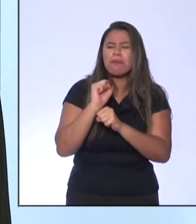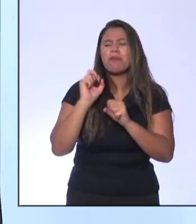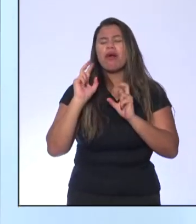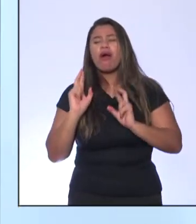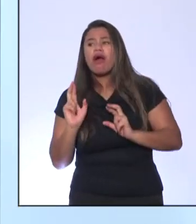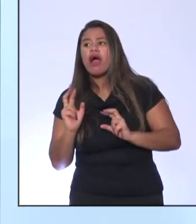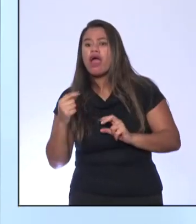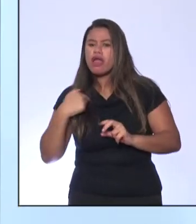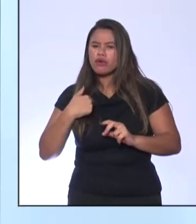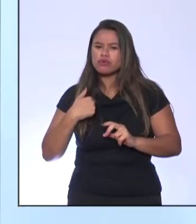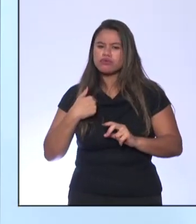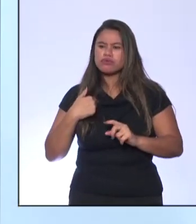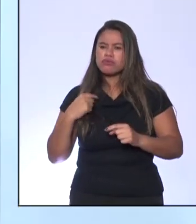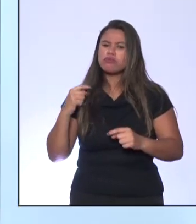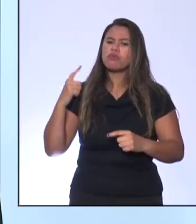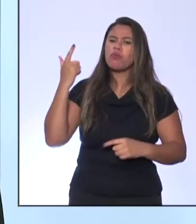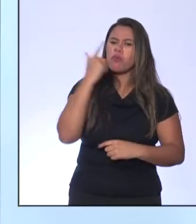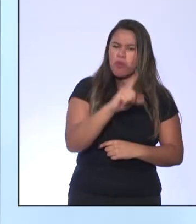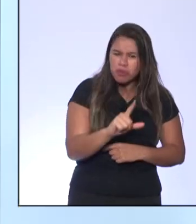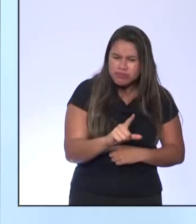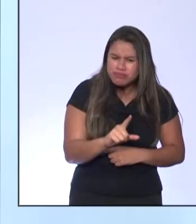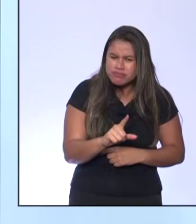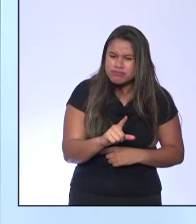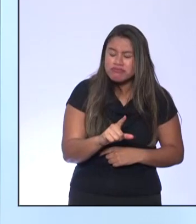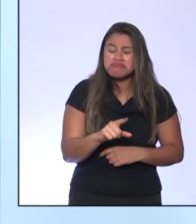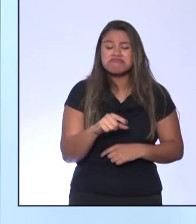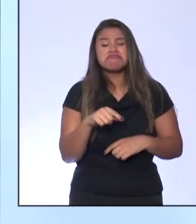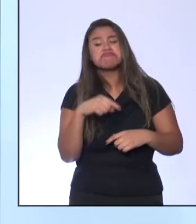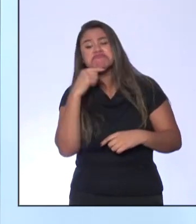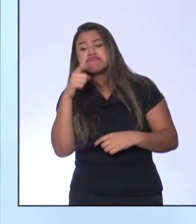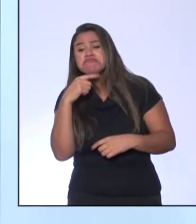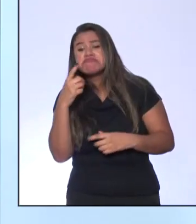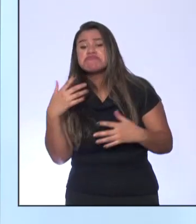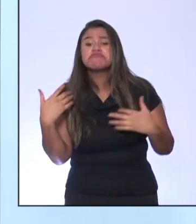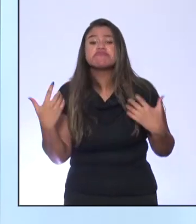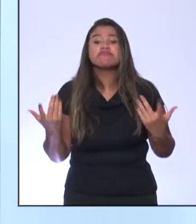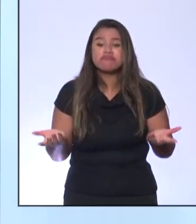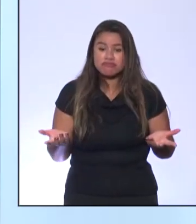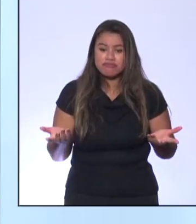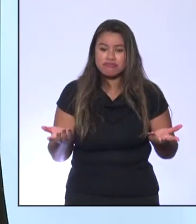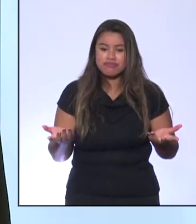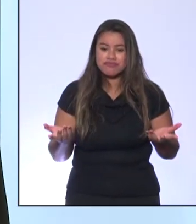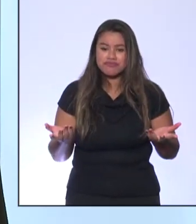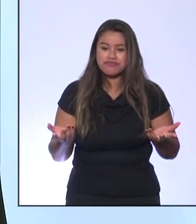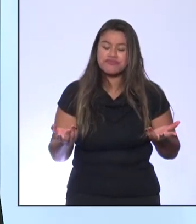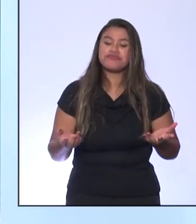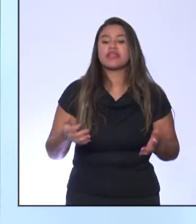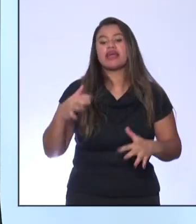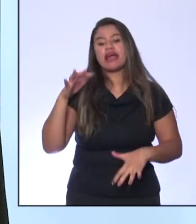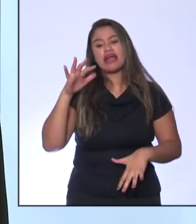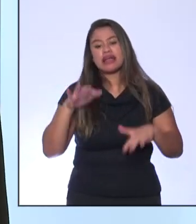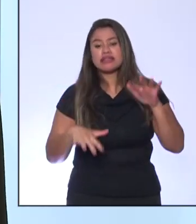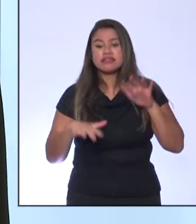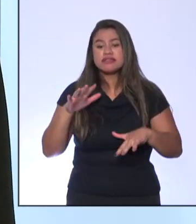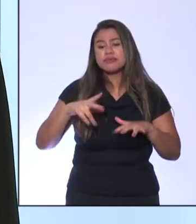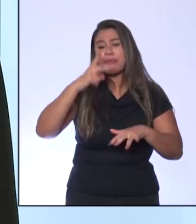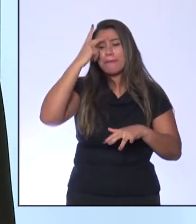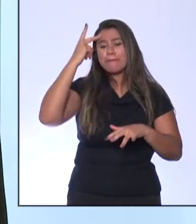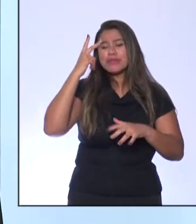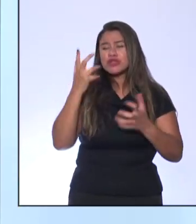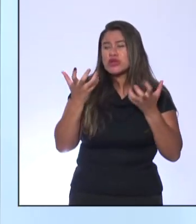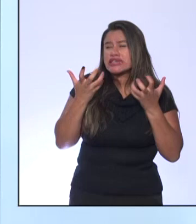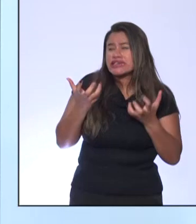pessoas? Todas as vezes nós conseguimos satisfazer os desejos das